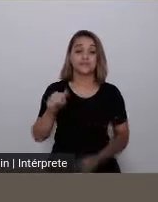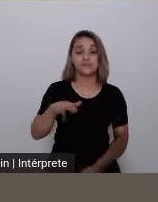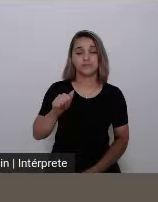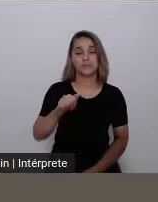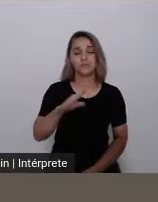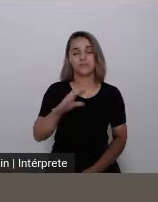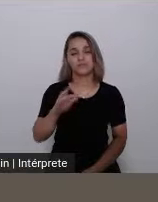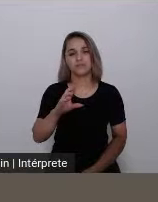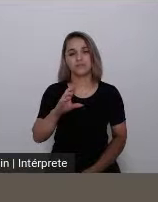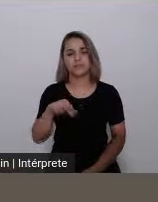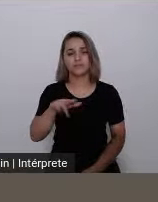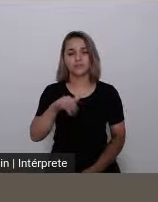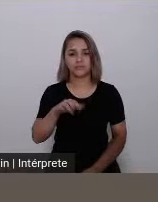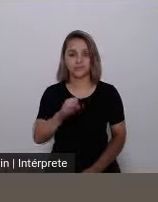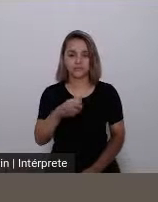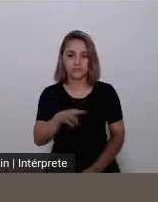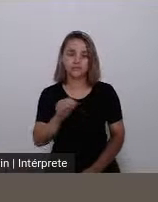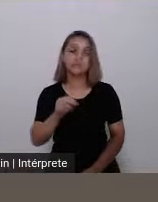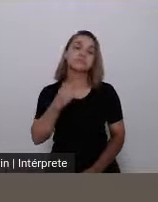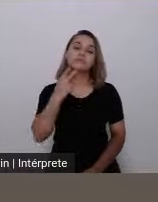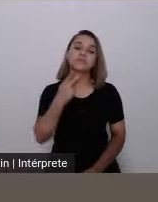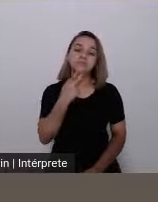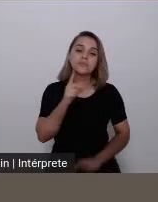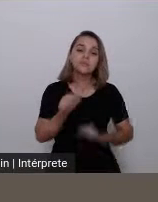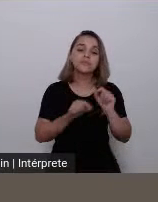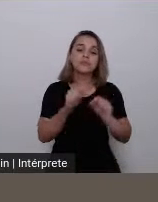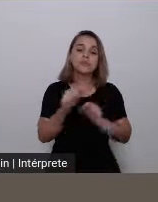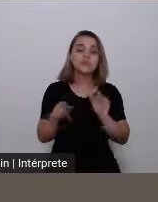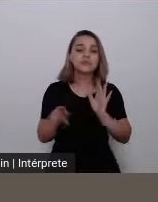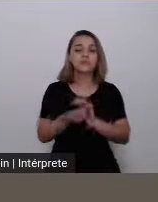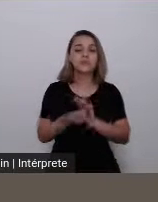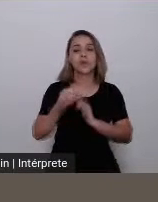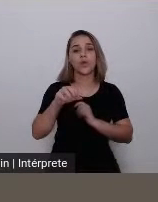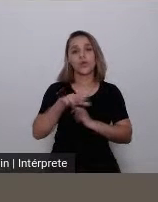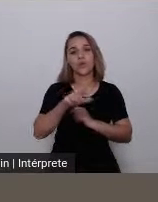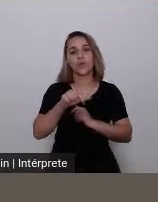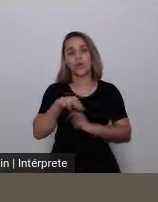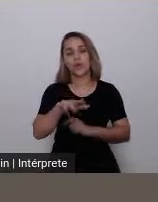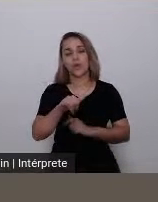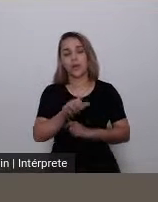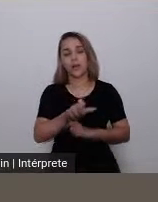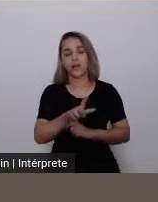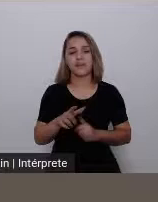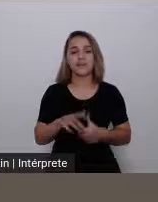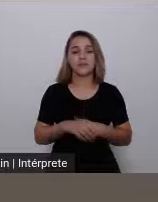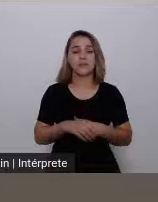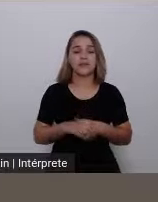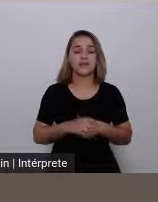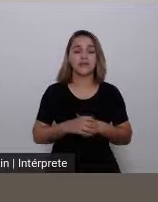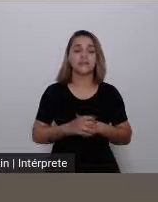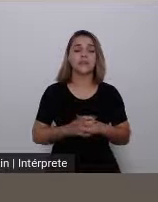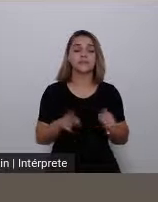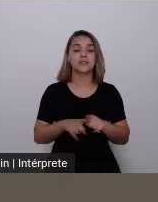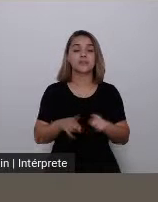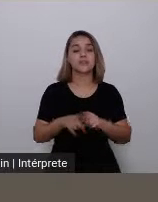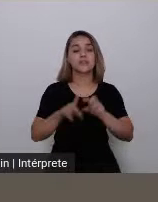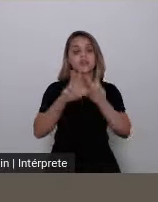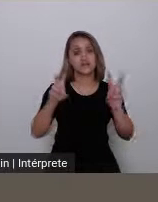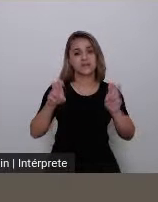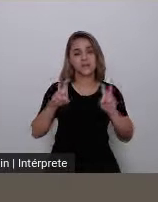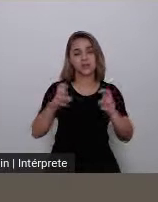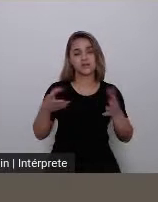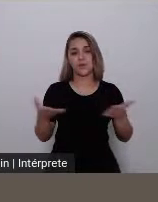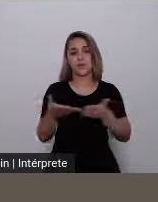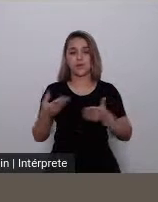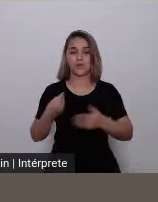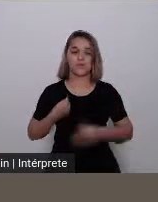aqui a condição colonial parece oportuno por aproximar a leitura daquela geração à questão na sua forma atual. O